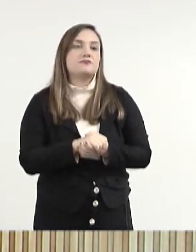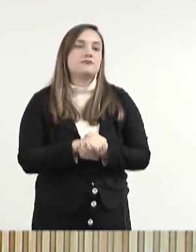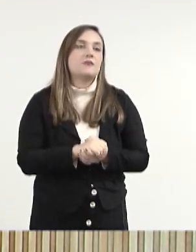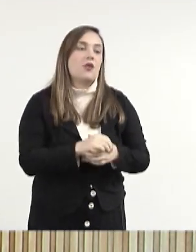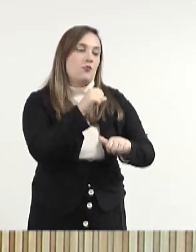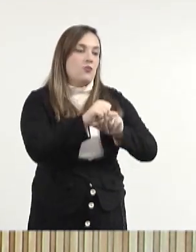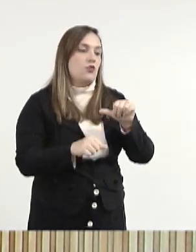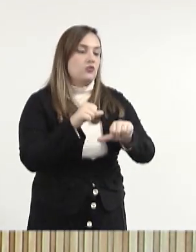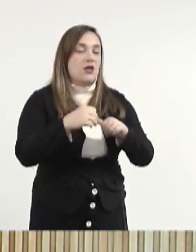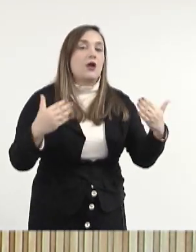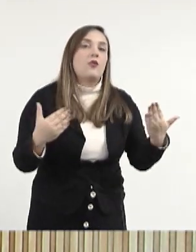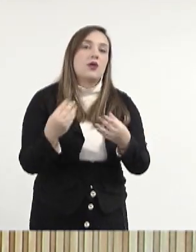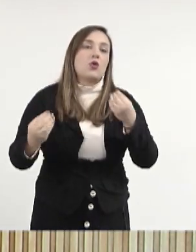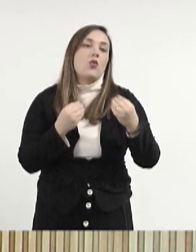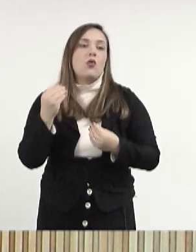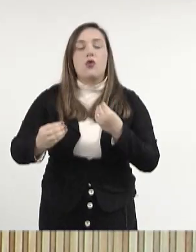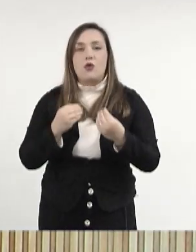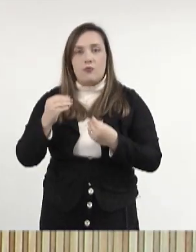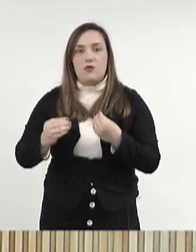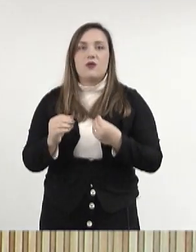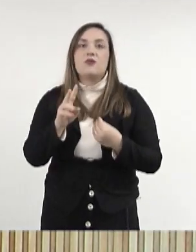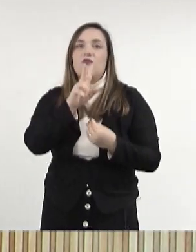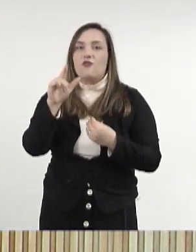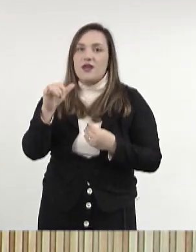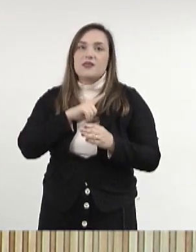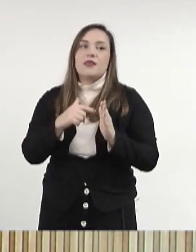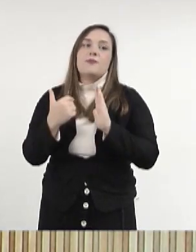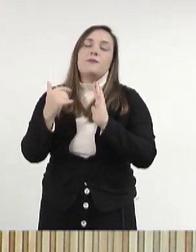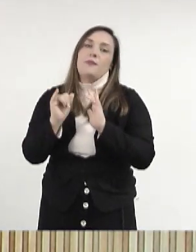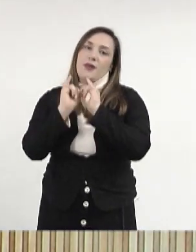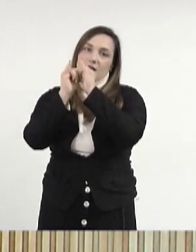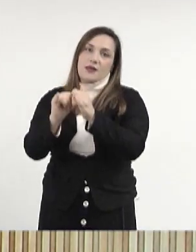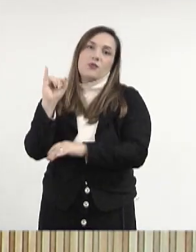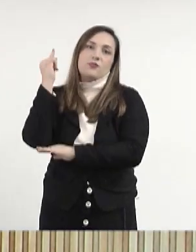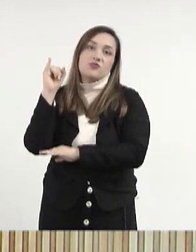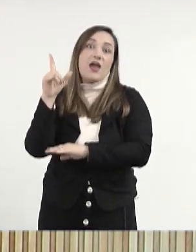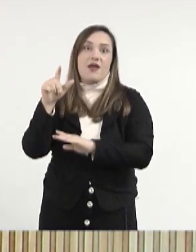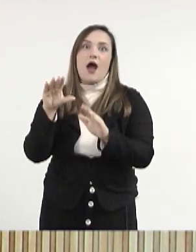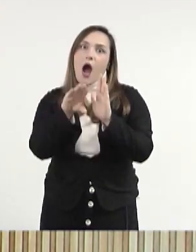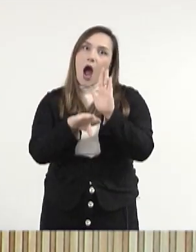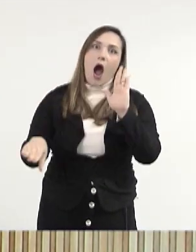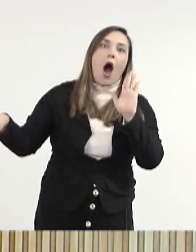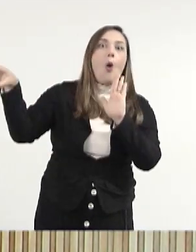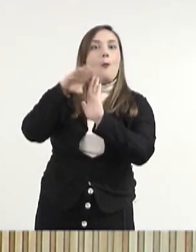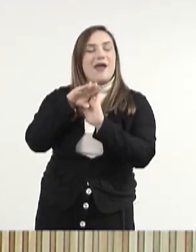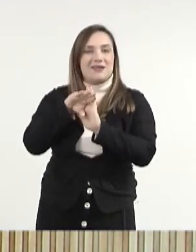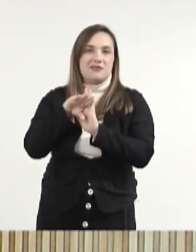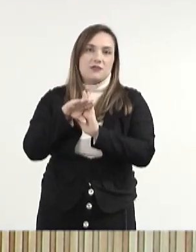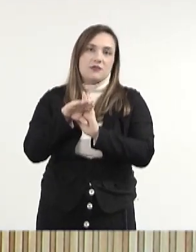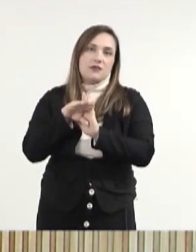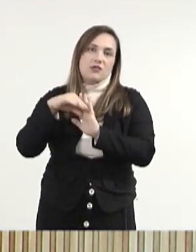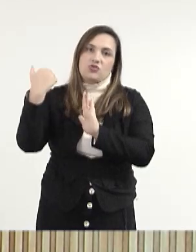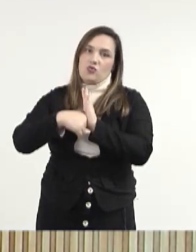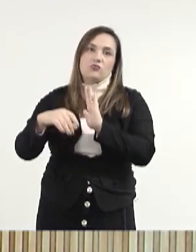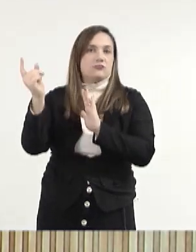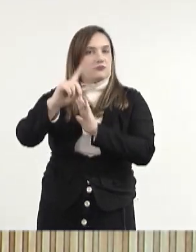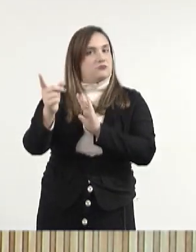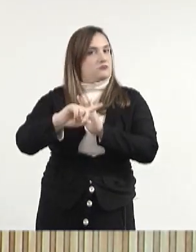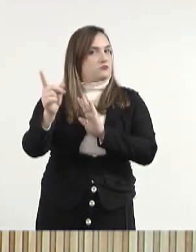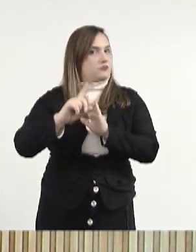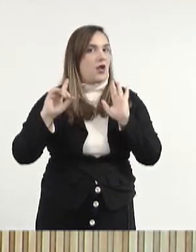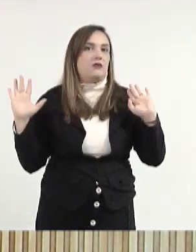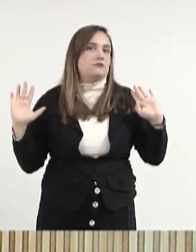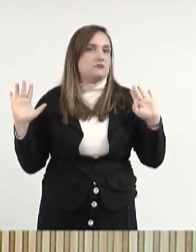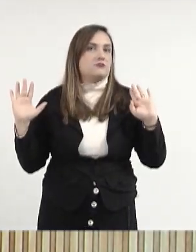o formato de adesão, o método de adesão, que essa empresa vai passar a ter uma isenção maior. Isso a lei não permite, essa proposta, aliás, não